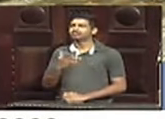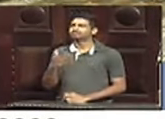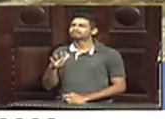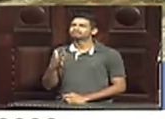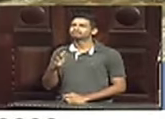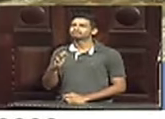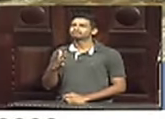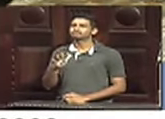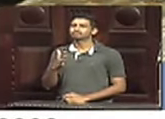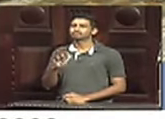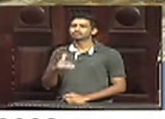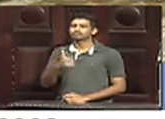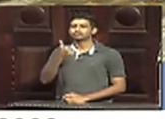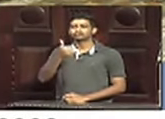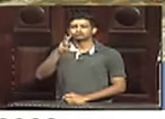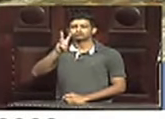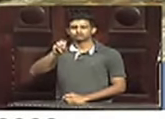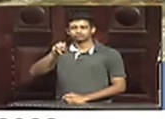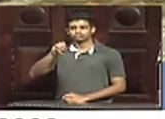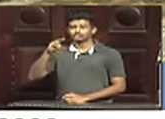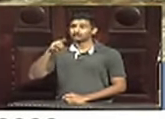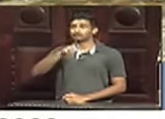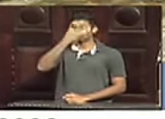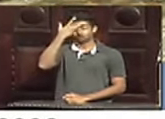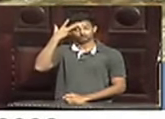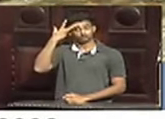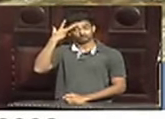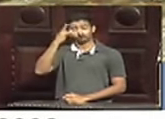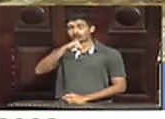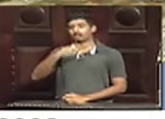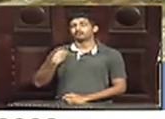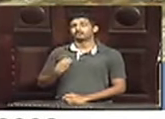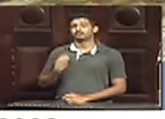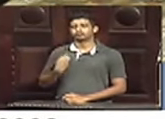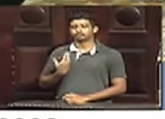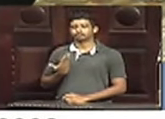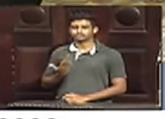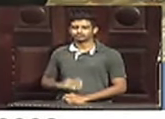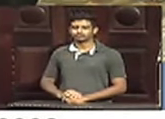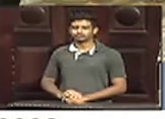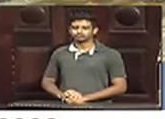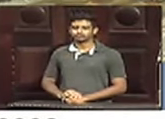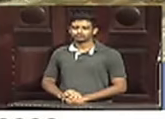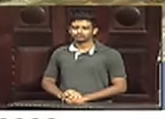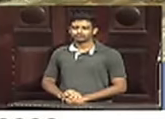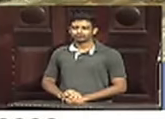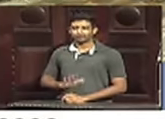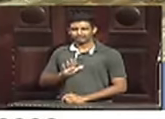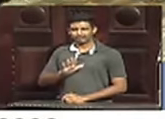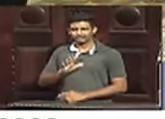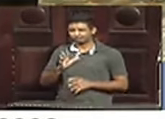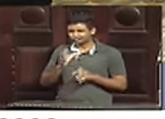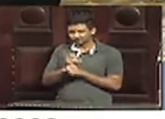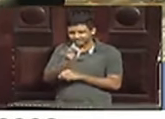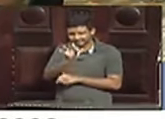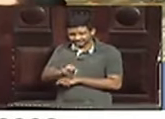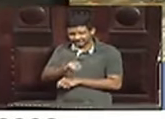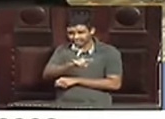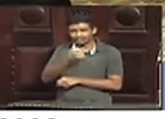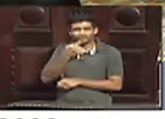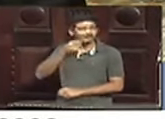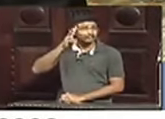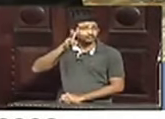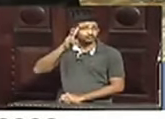aproximadamente 150 mil habitantes, para ser mais preciso na importância histórica